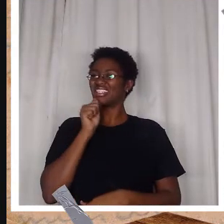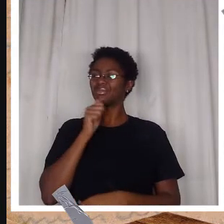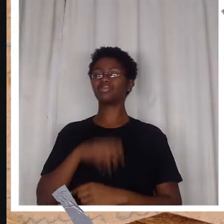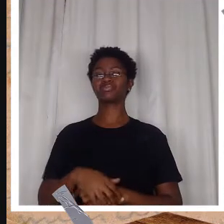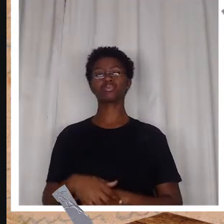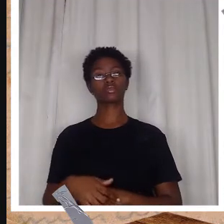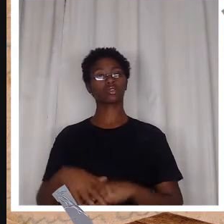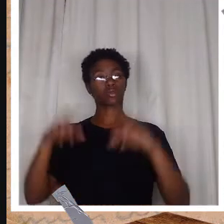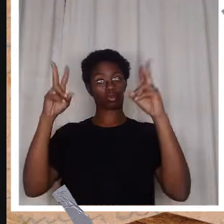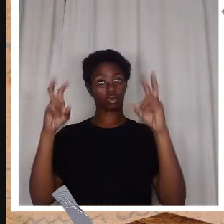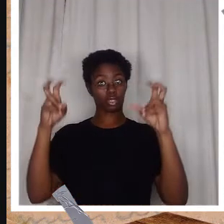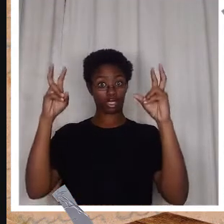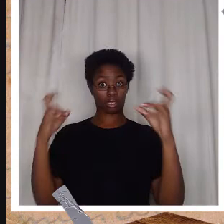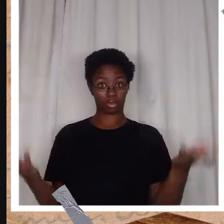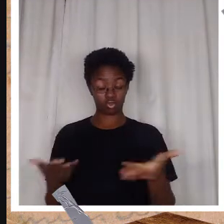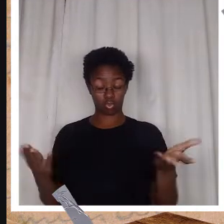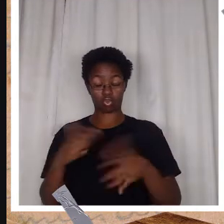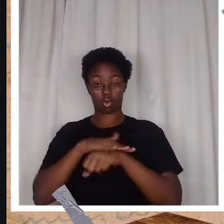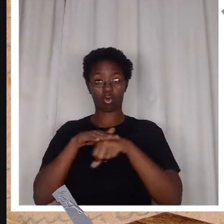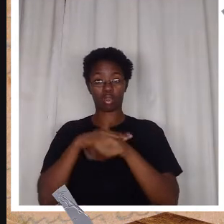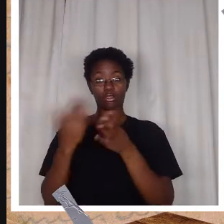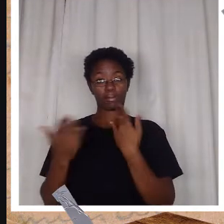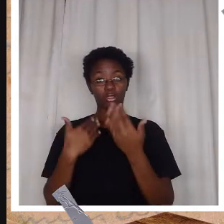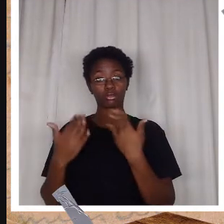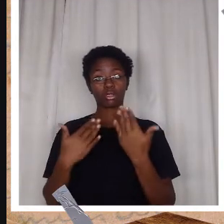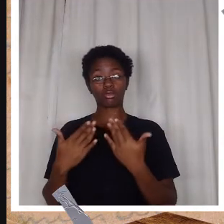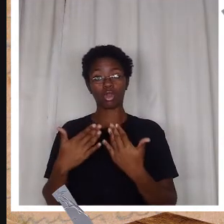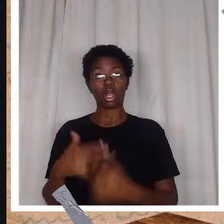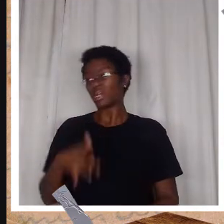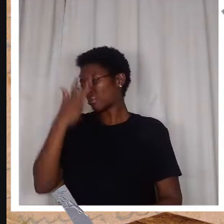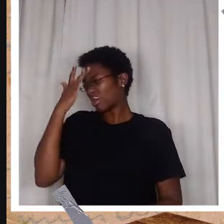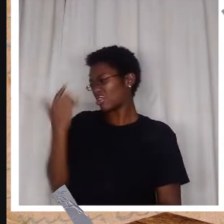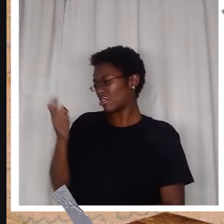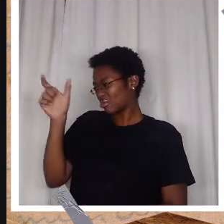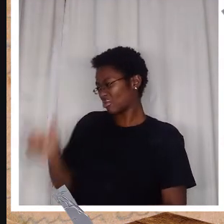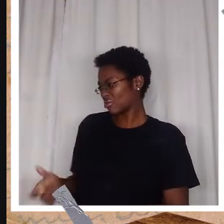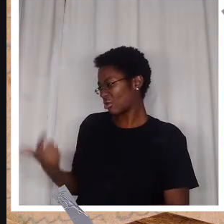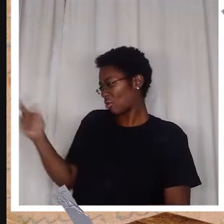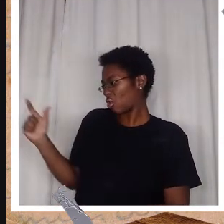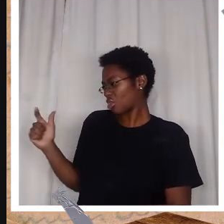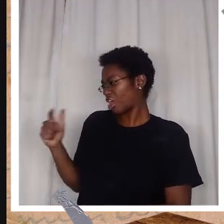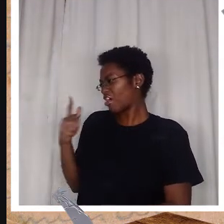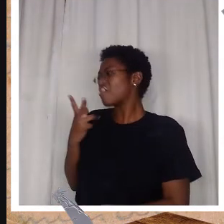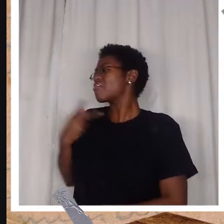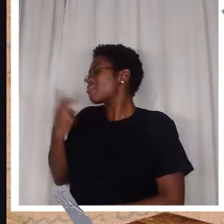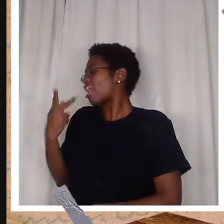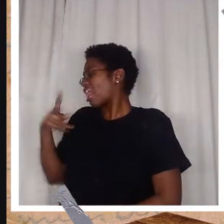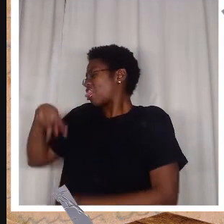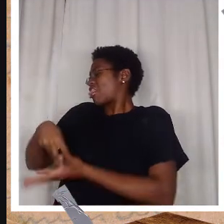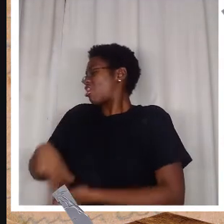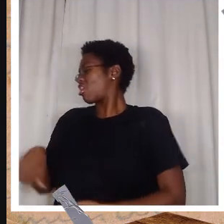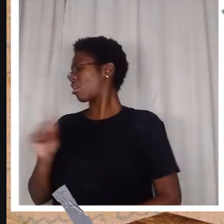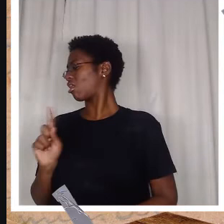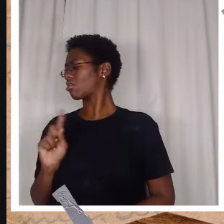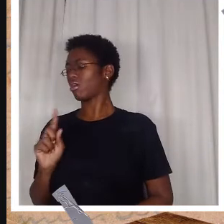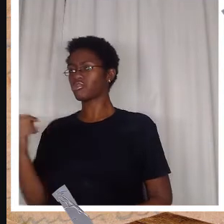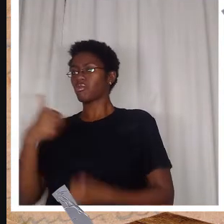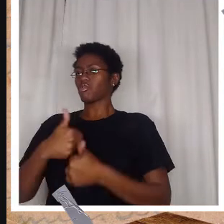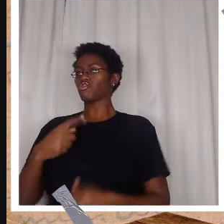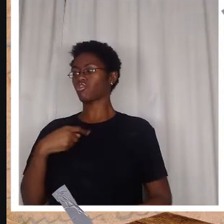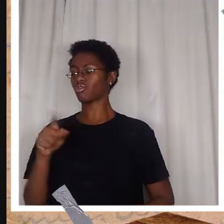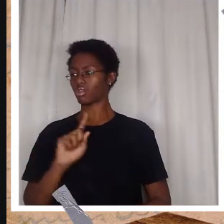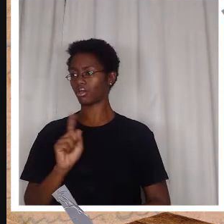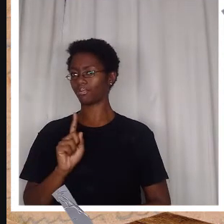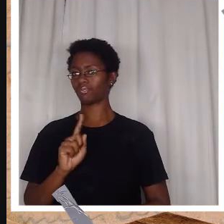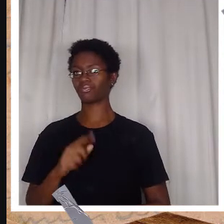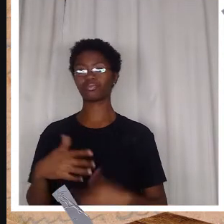conversa, Ninguém Vai Falar por Mim, mostra que Carolina Maria de Jesus antecipou o debate sobre lugar de fala